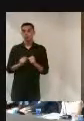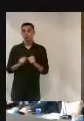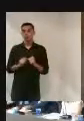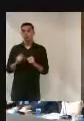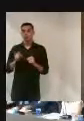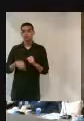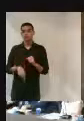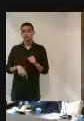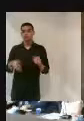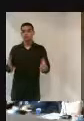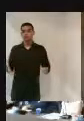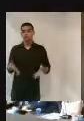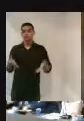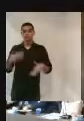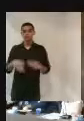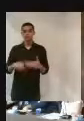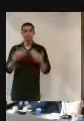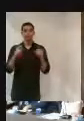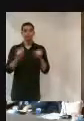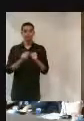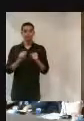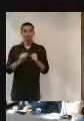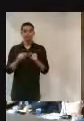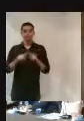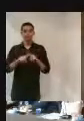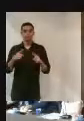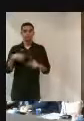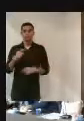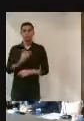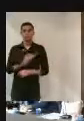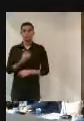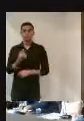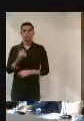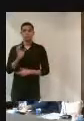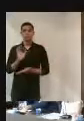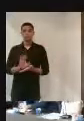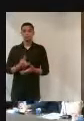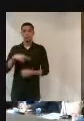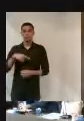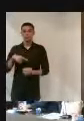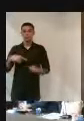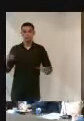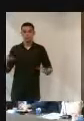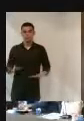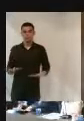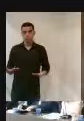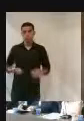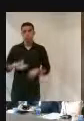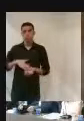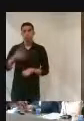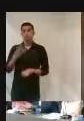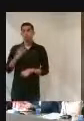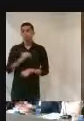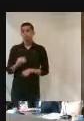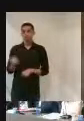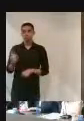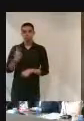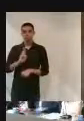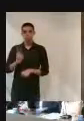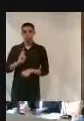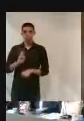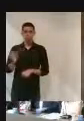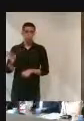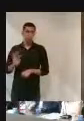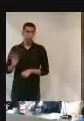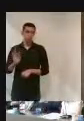pela produtividade da cooperativa. Nós temos um investimento que hoje, na fase estruturante, ultrapassa os R$ 400 por tonelada, que é um número bem acima